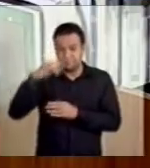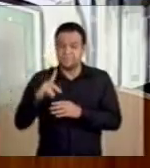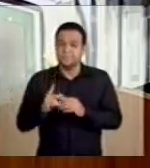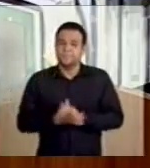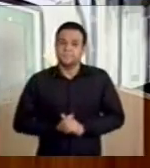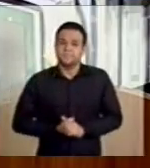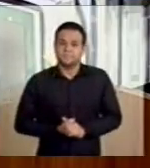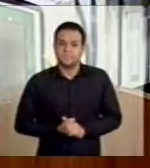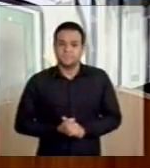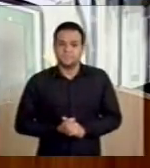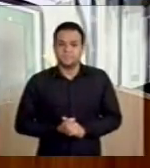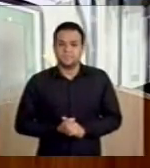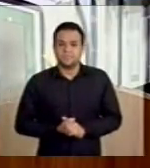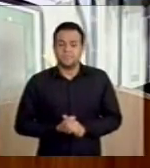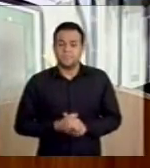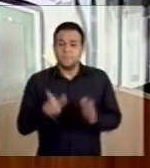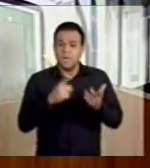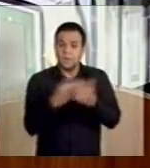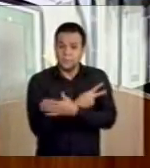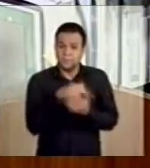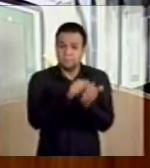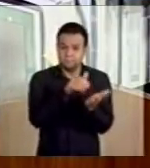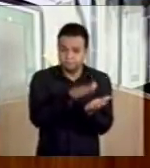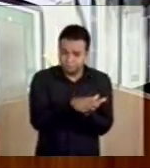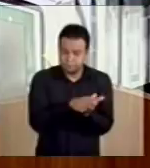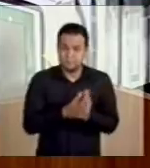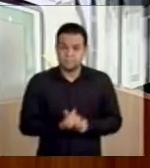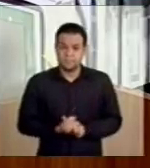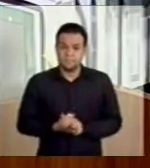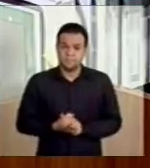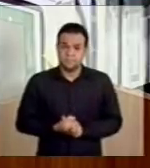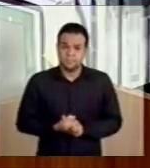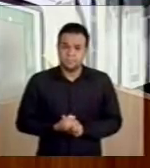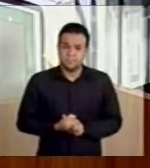sofreu ele esse procedimento penal, recorreu ao